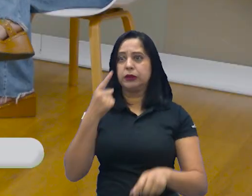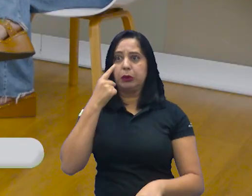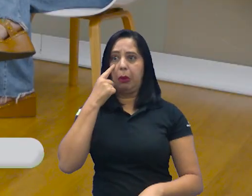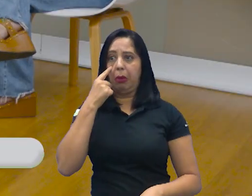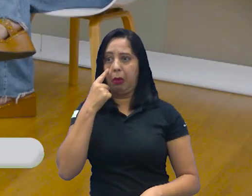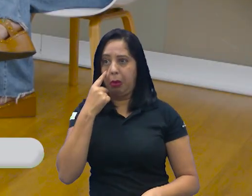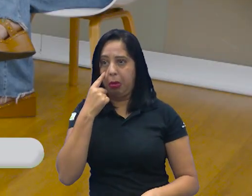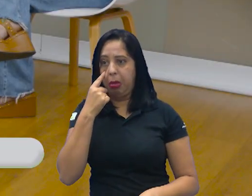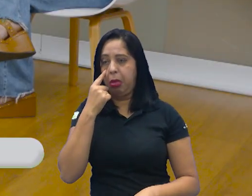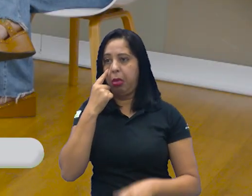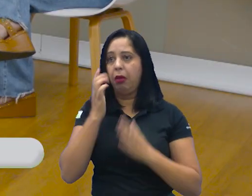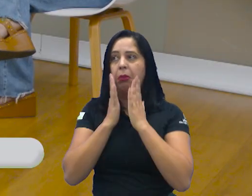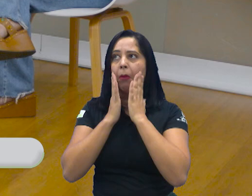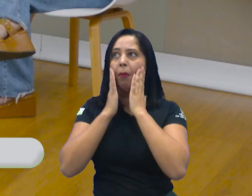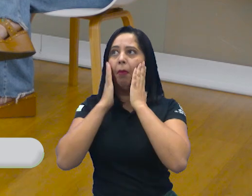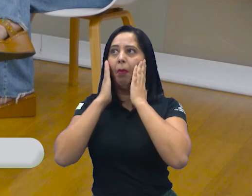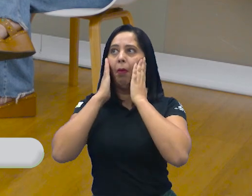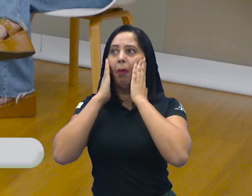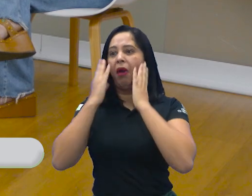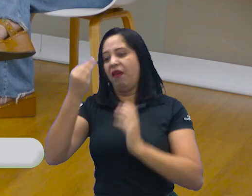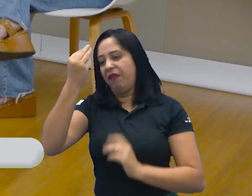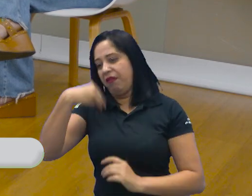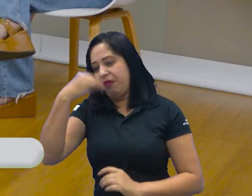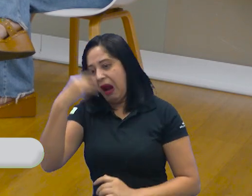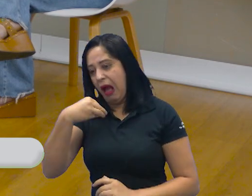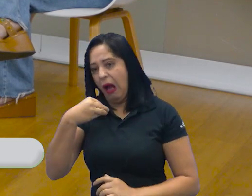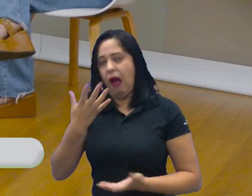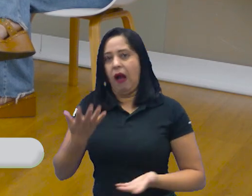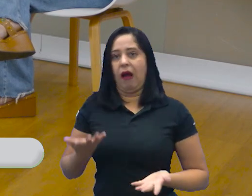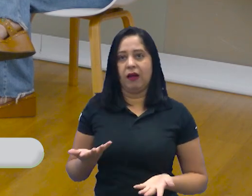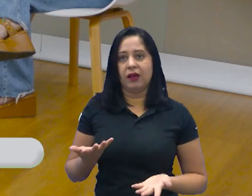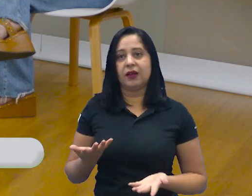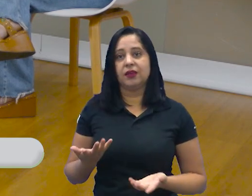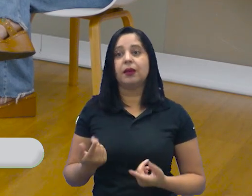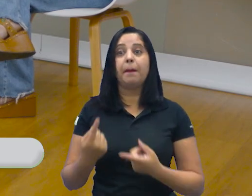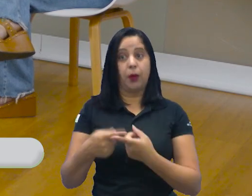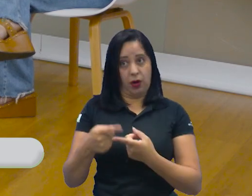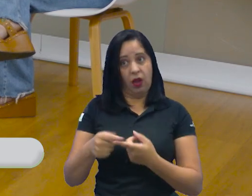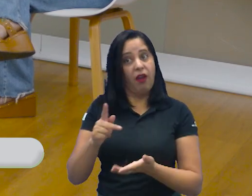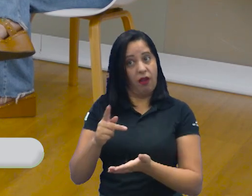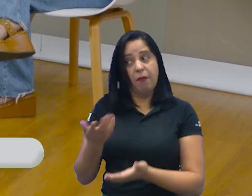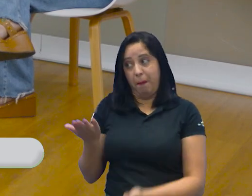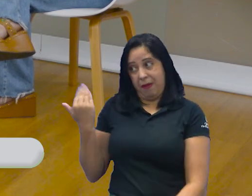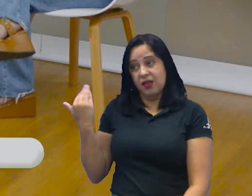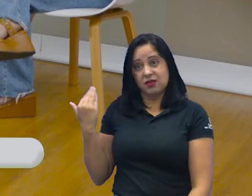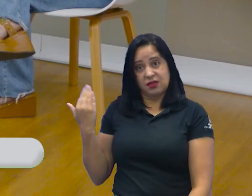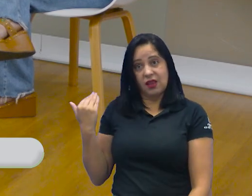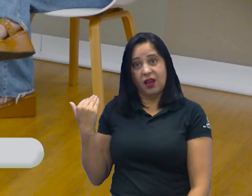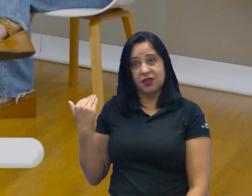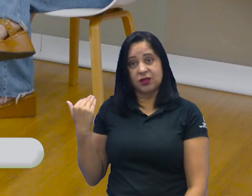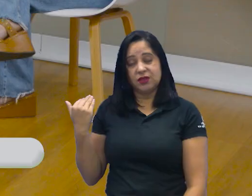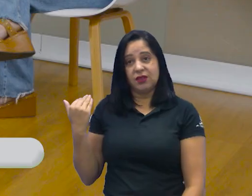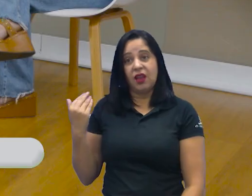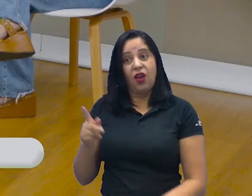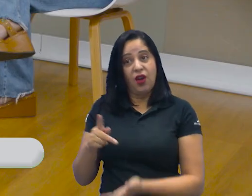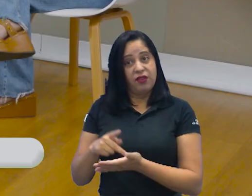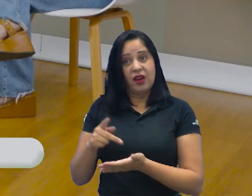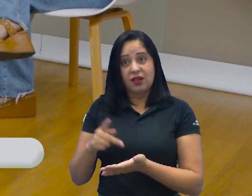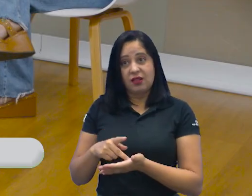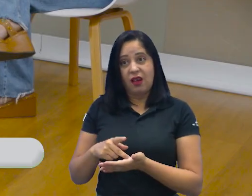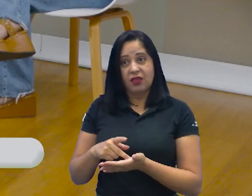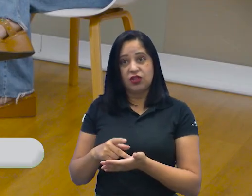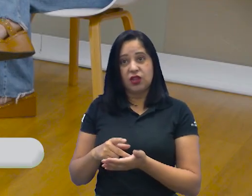Pálida, não vai ter força, não vai ter energia, porque realmente lá no passado era muito limitado o tipo de